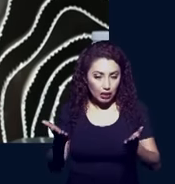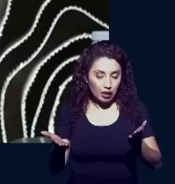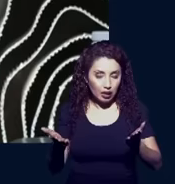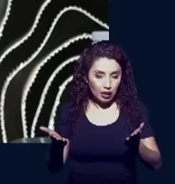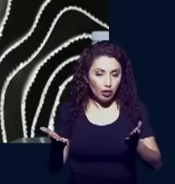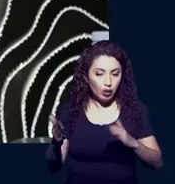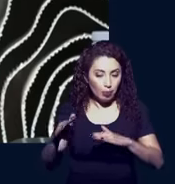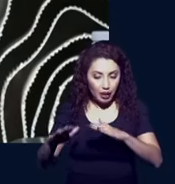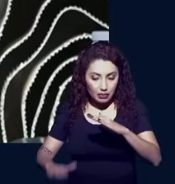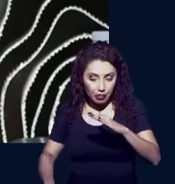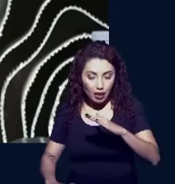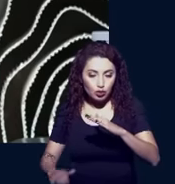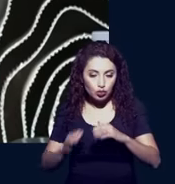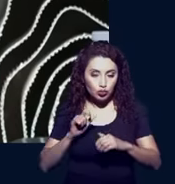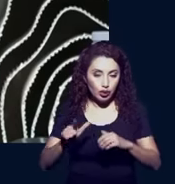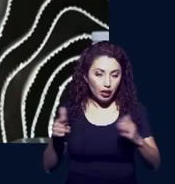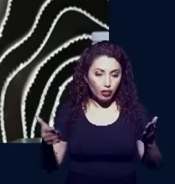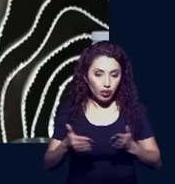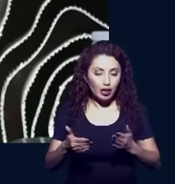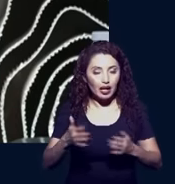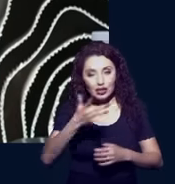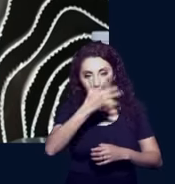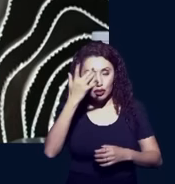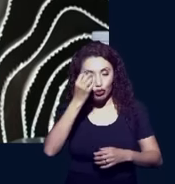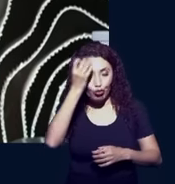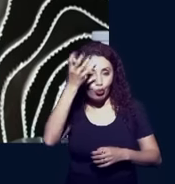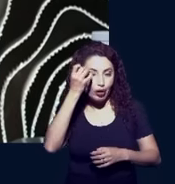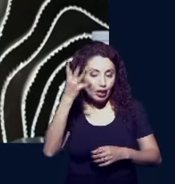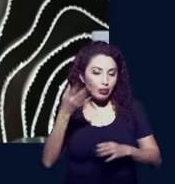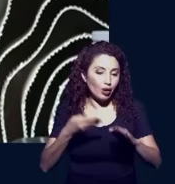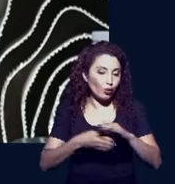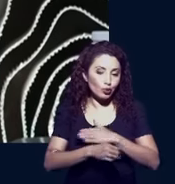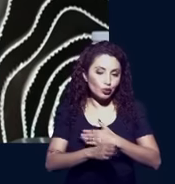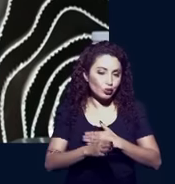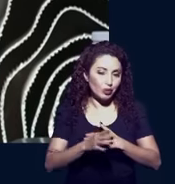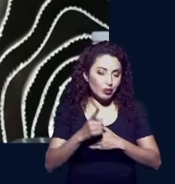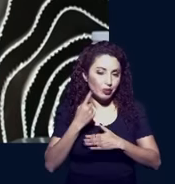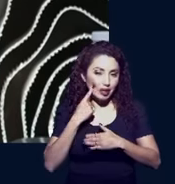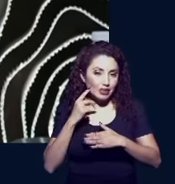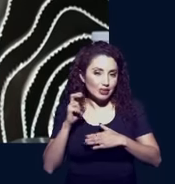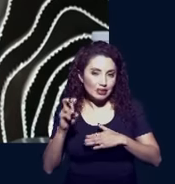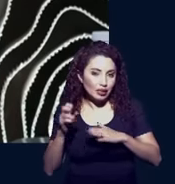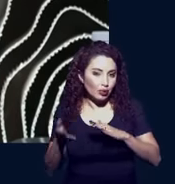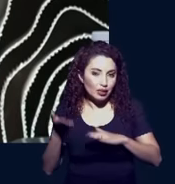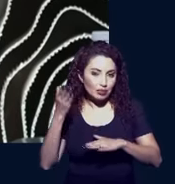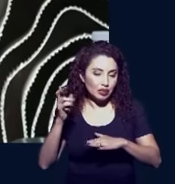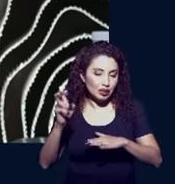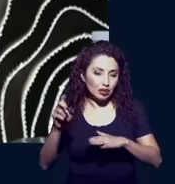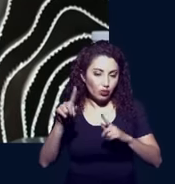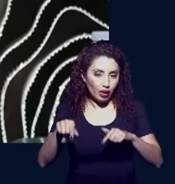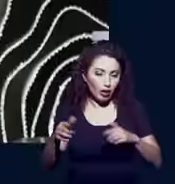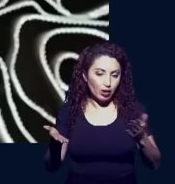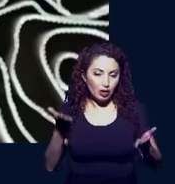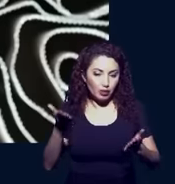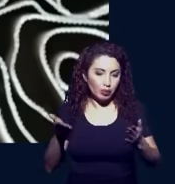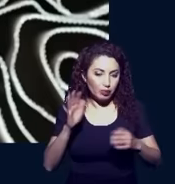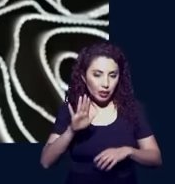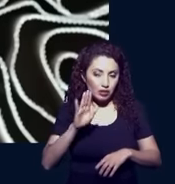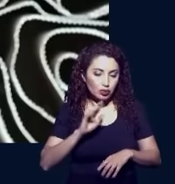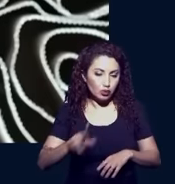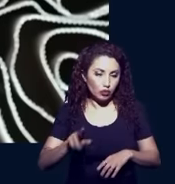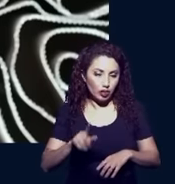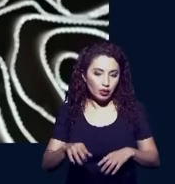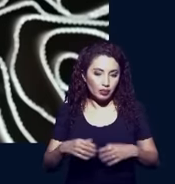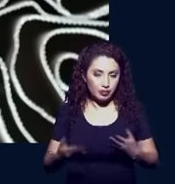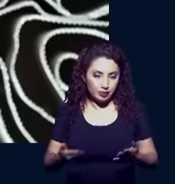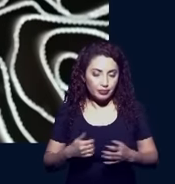atual é que as pessoas não lembram né se acostumam e acham que cinco acima de cinco enfim parece ser o equilíbrio que não é o caso como sempre o